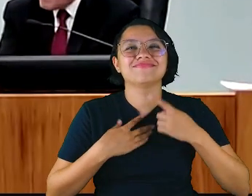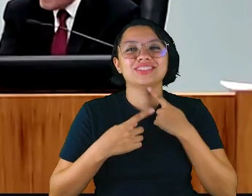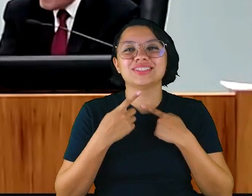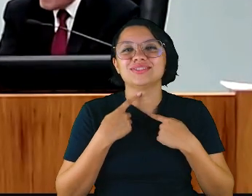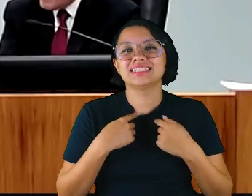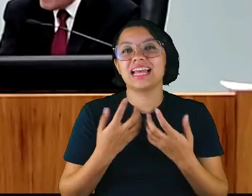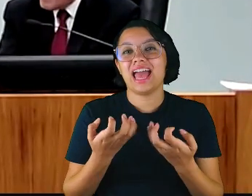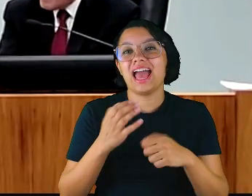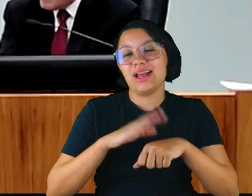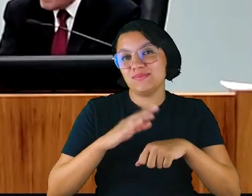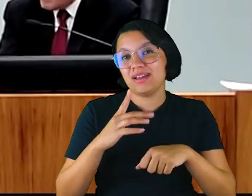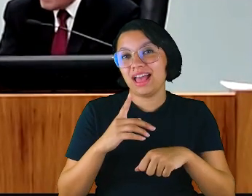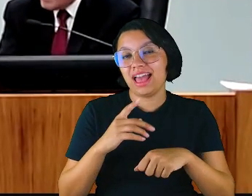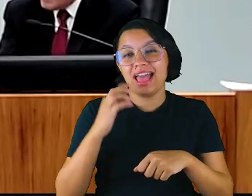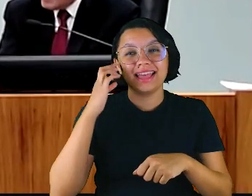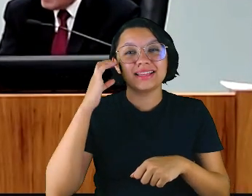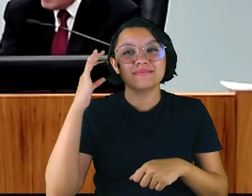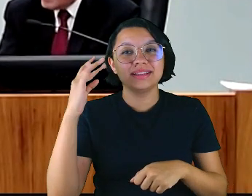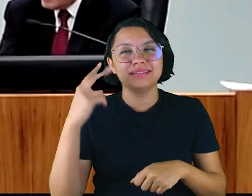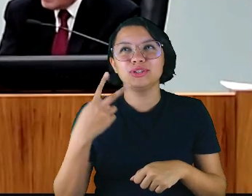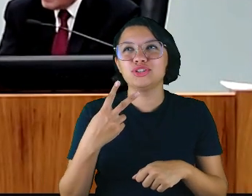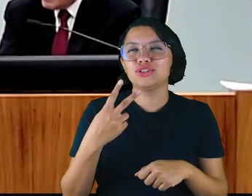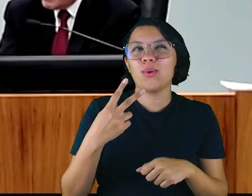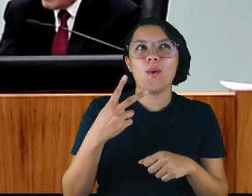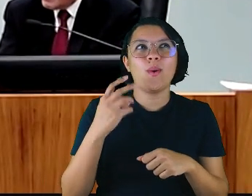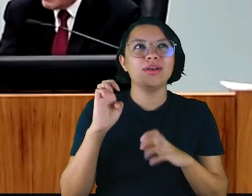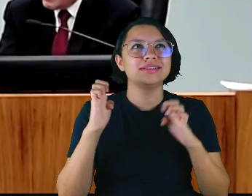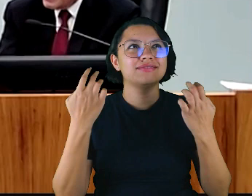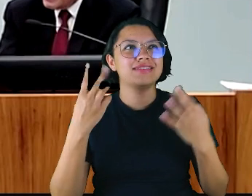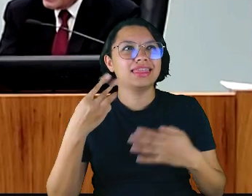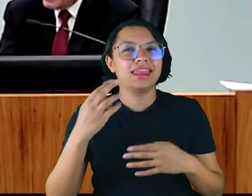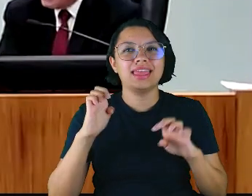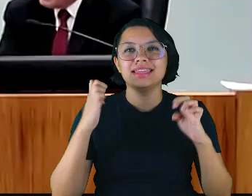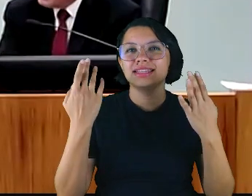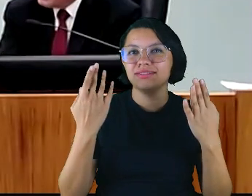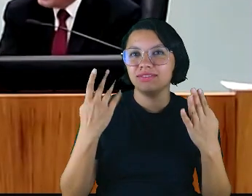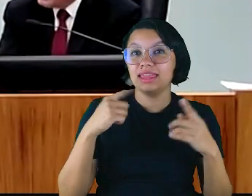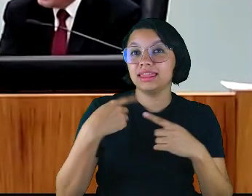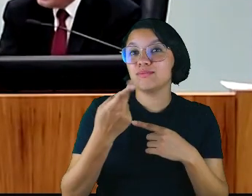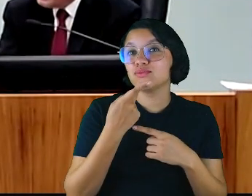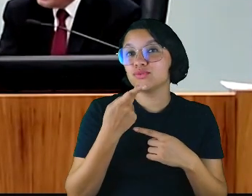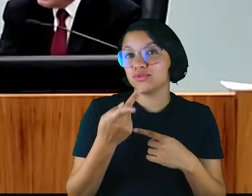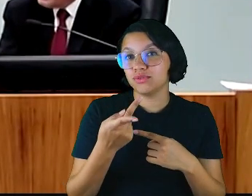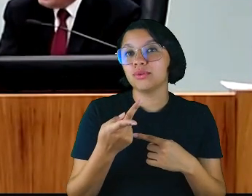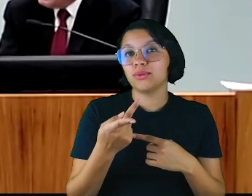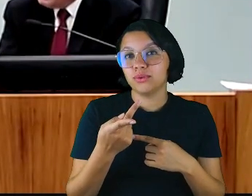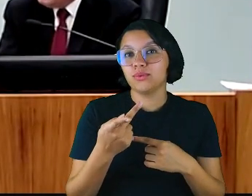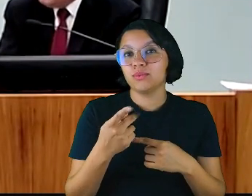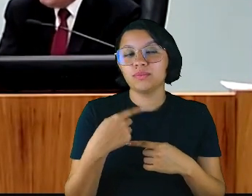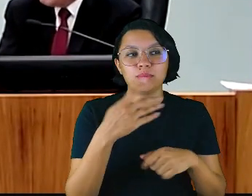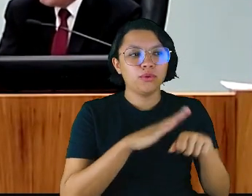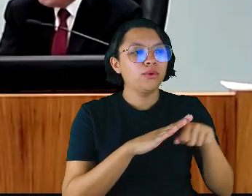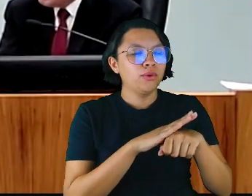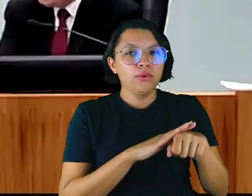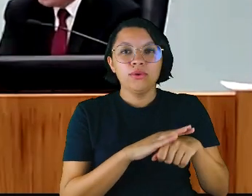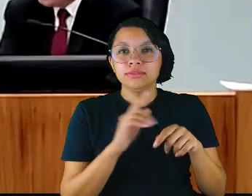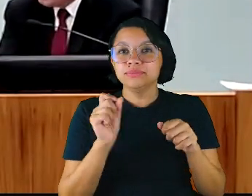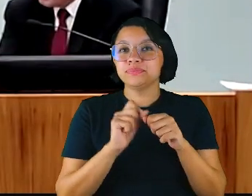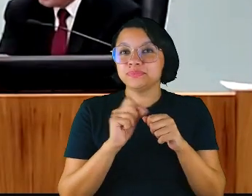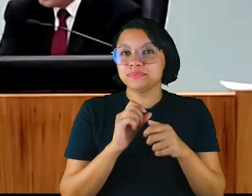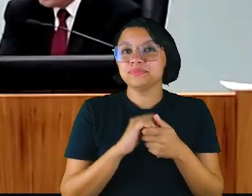querer mais e aqueles pensamentos dos 2 ou 3 eventos a partir da fala do doutor Homero, depois vou conversar com o doutor Álvaro, isso daí